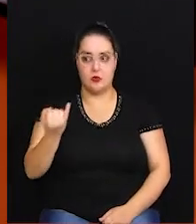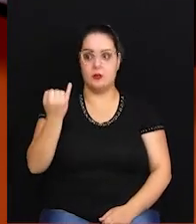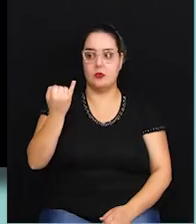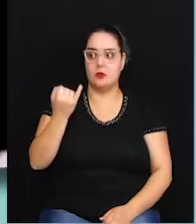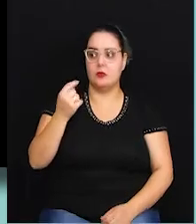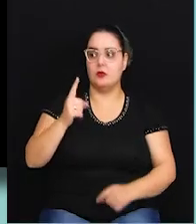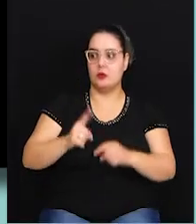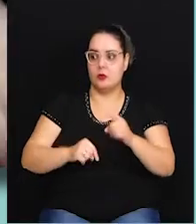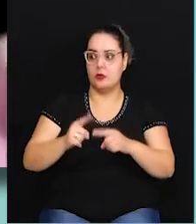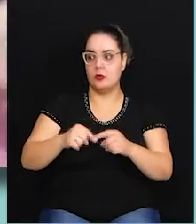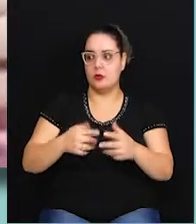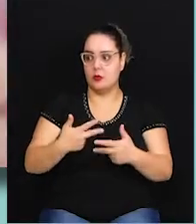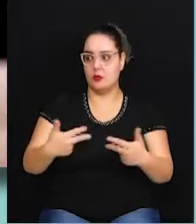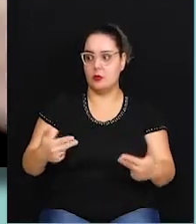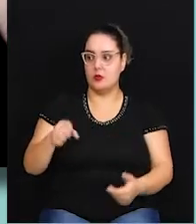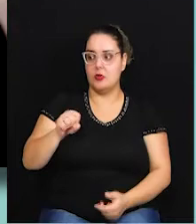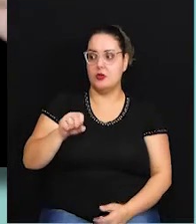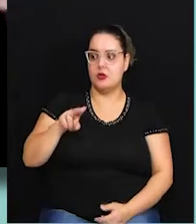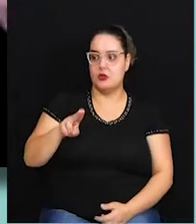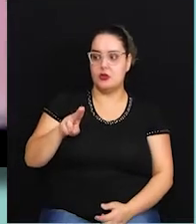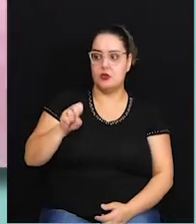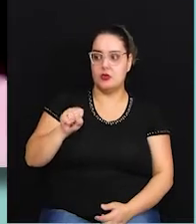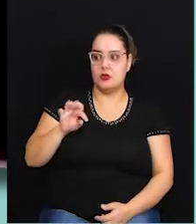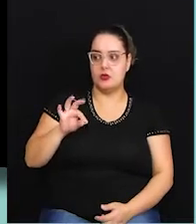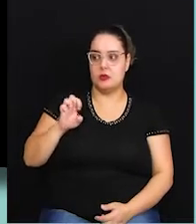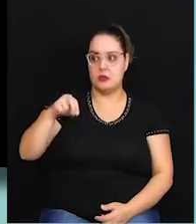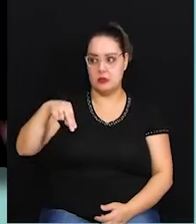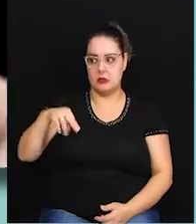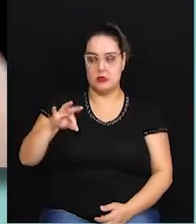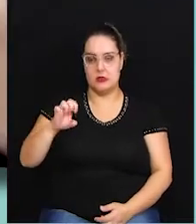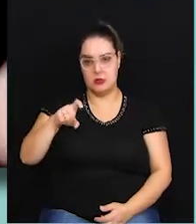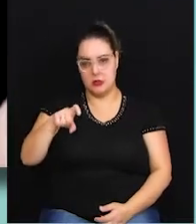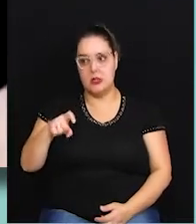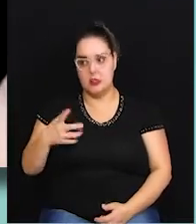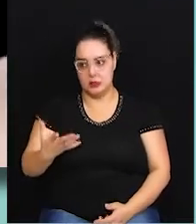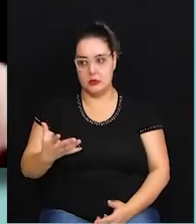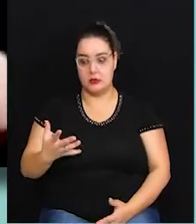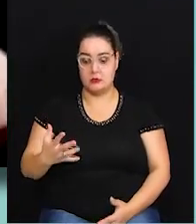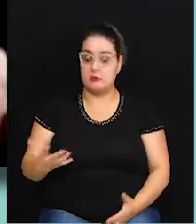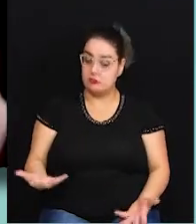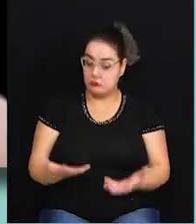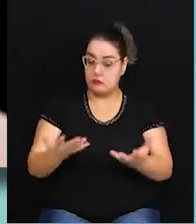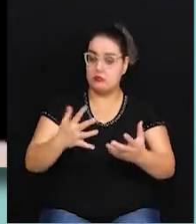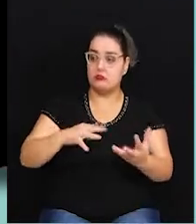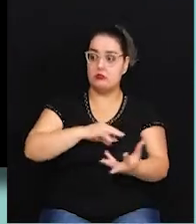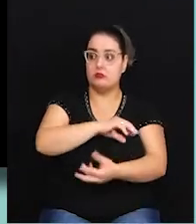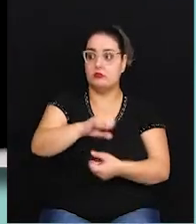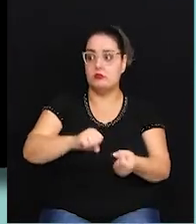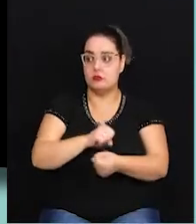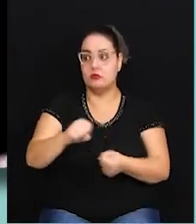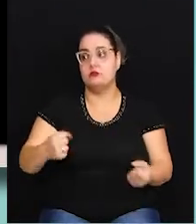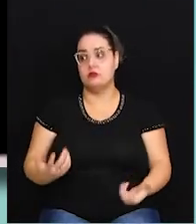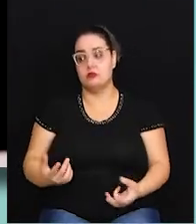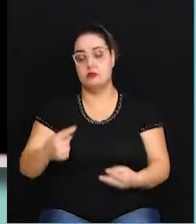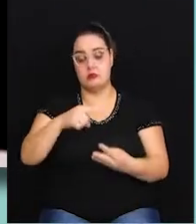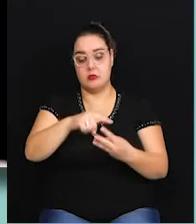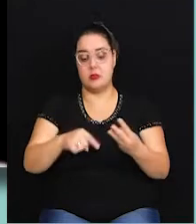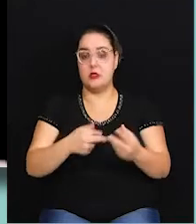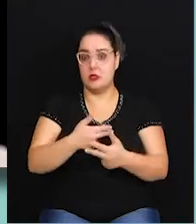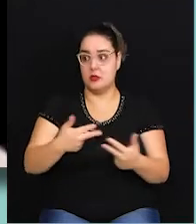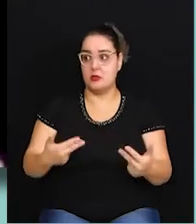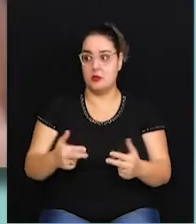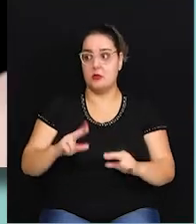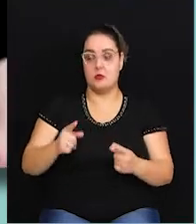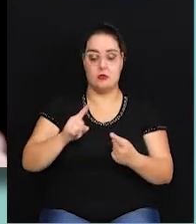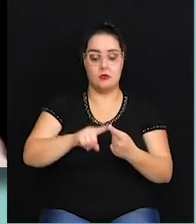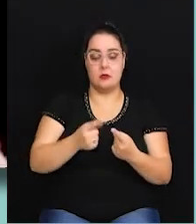ressaltar que o nosso produto, né, o Sustempeds, ele contribui com o tripé da sustentabilidade. Então, que abrange em três diferentes